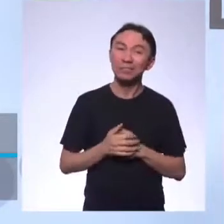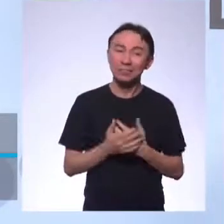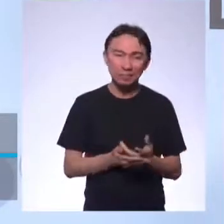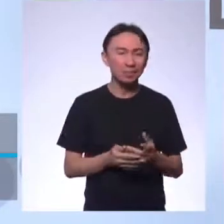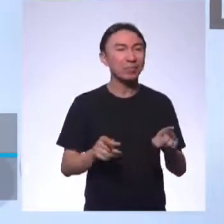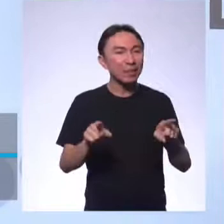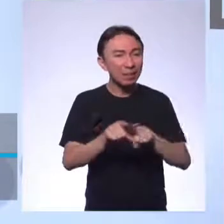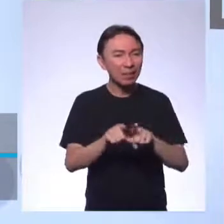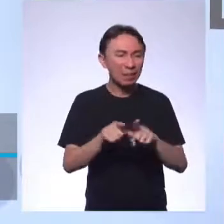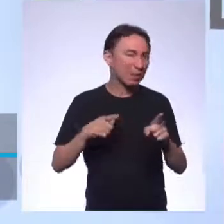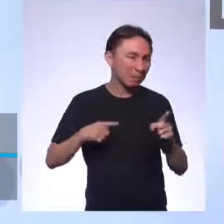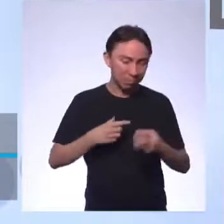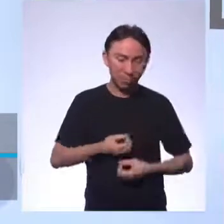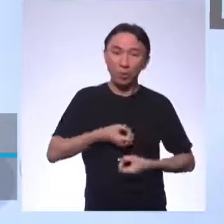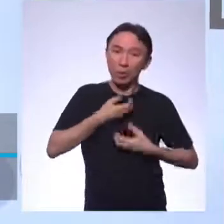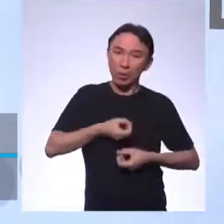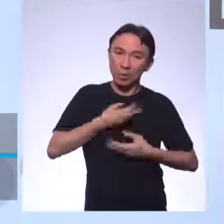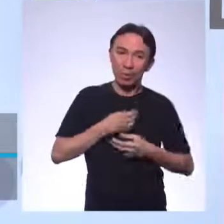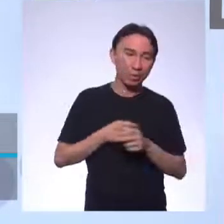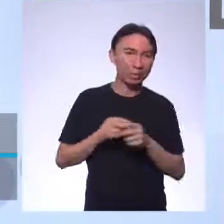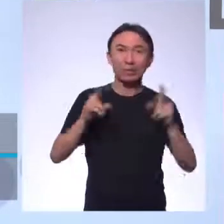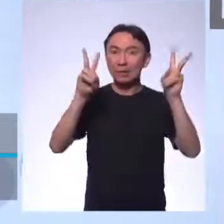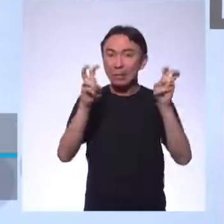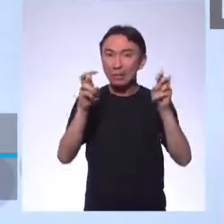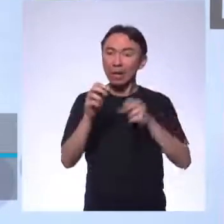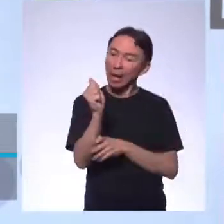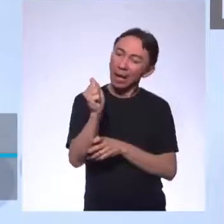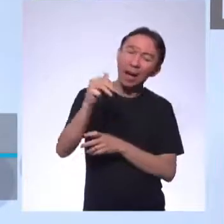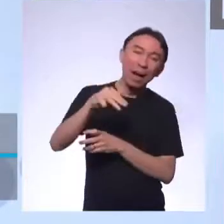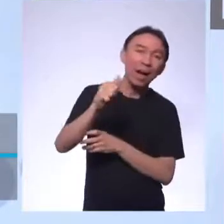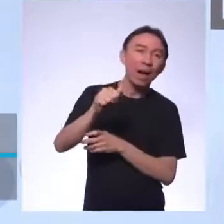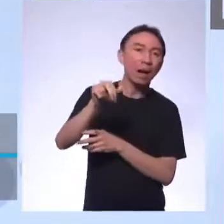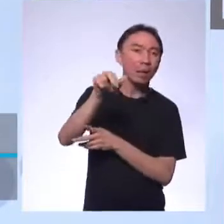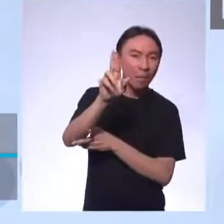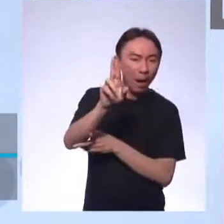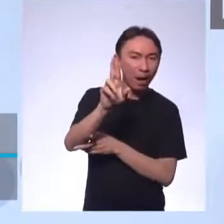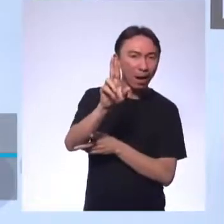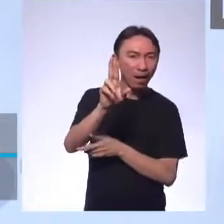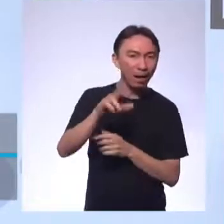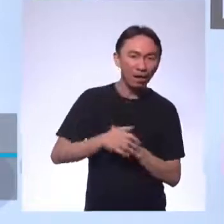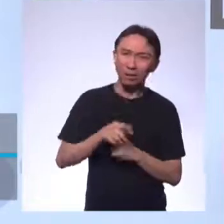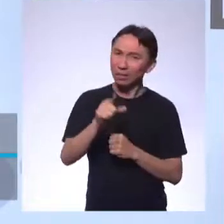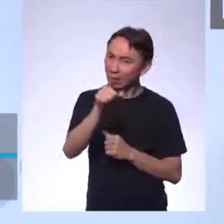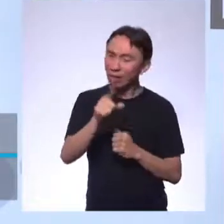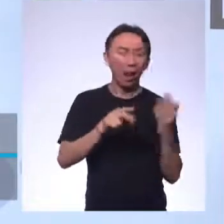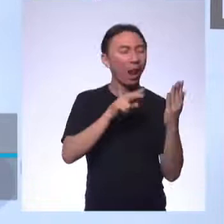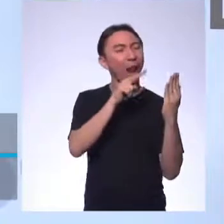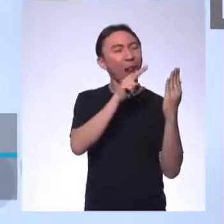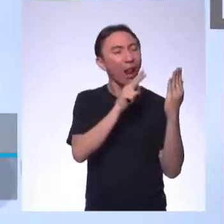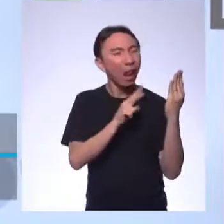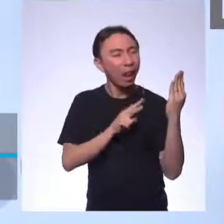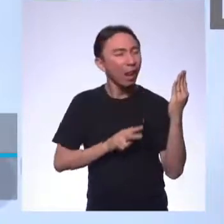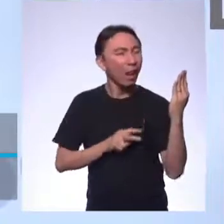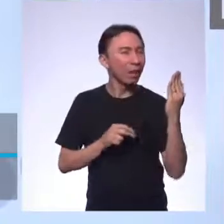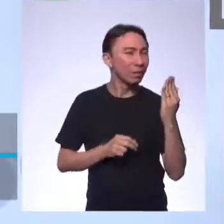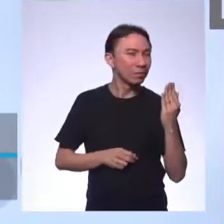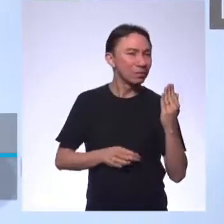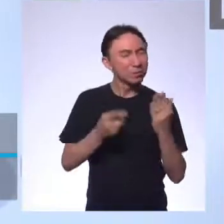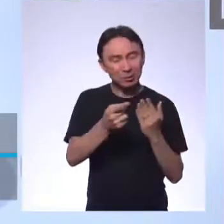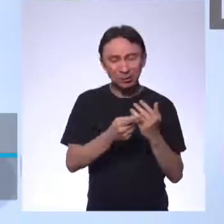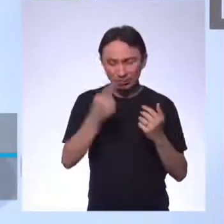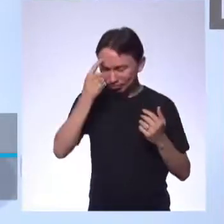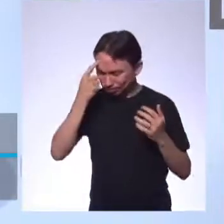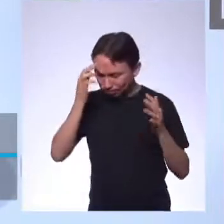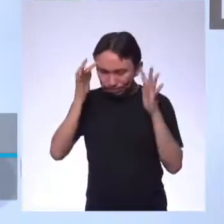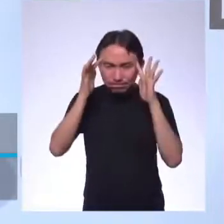Amar. Cara, é um parênteses que eu abri nessa aula, não estava nem no roteiro, mas leia esse poema e reflita sobre